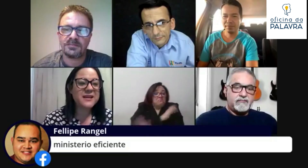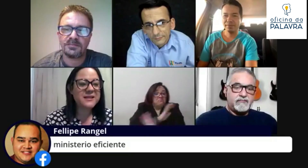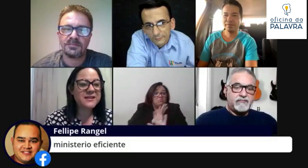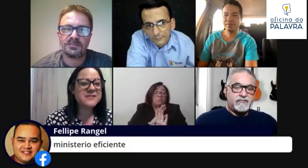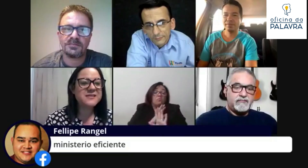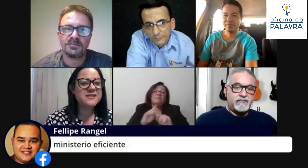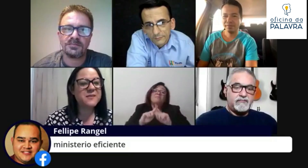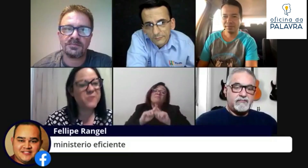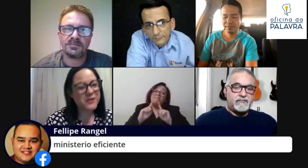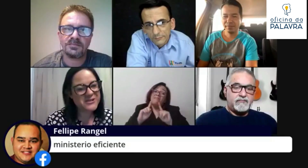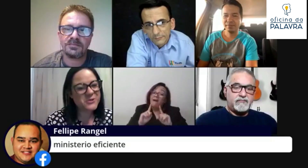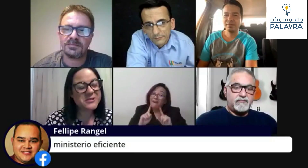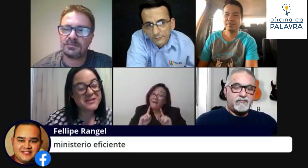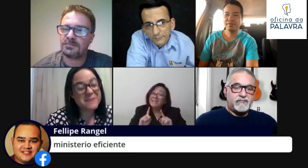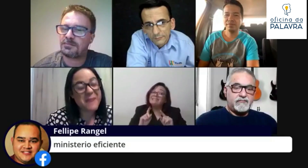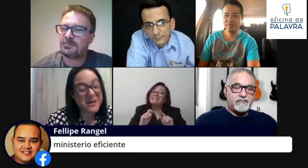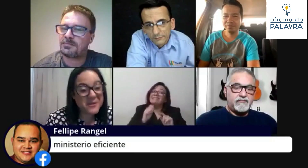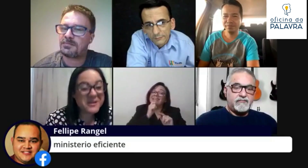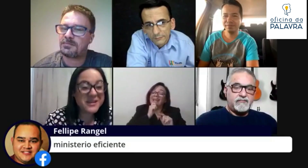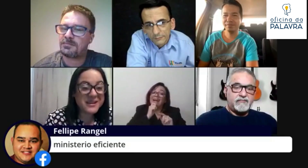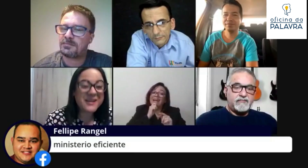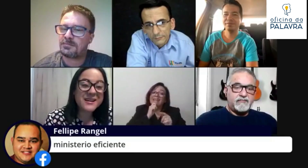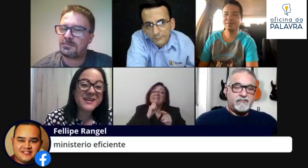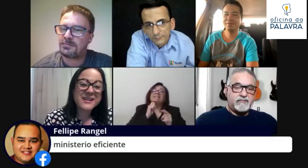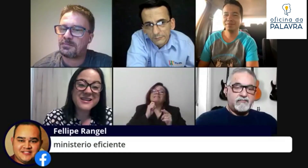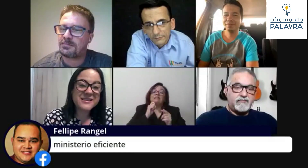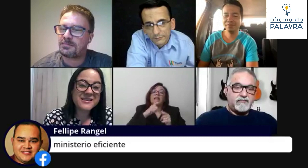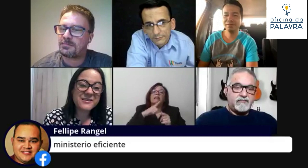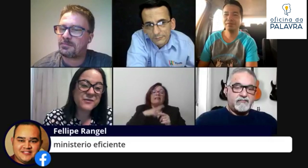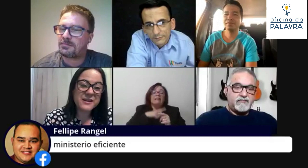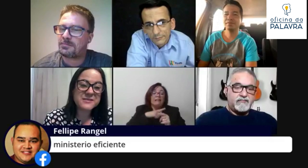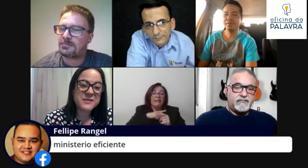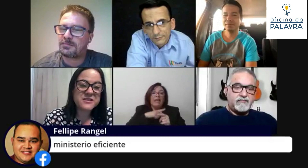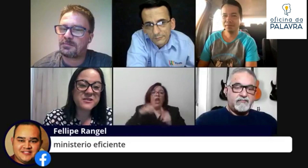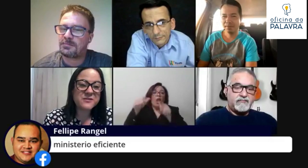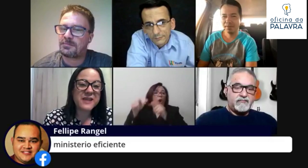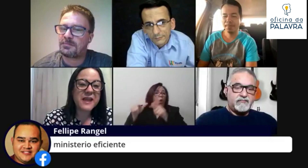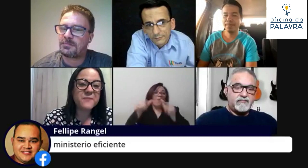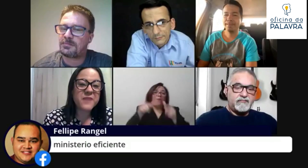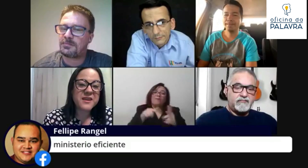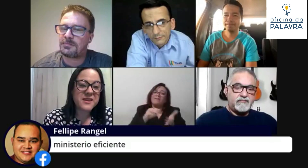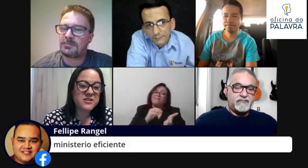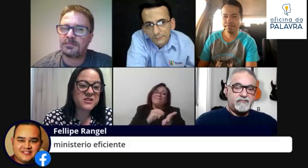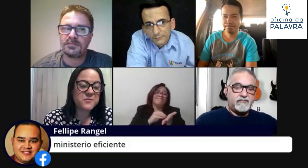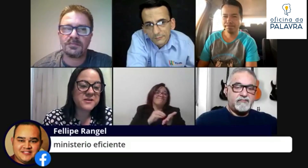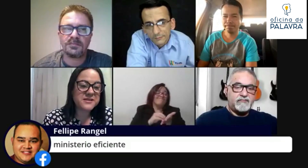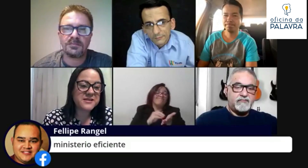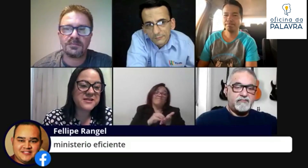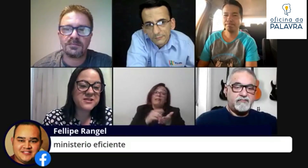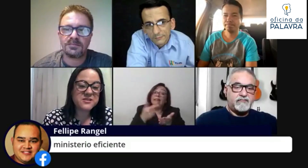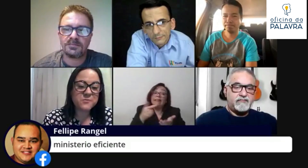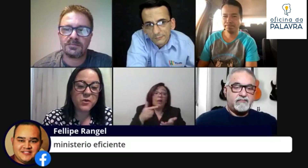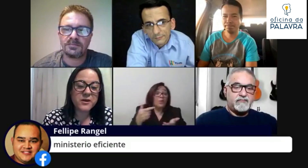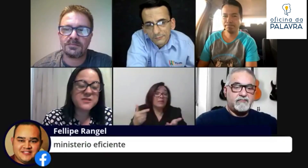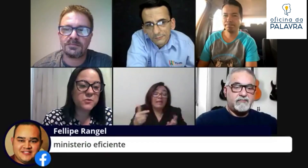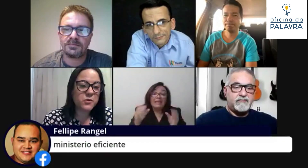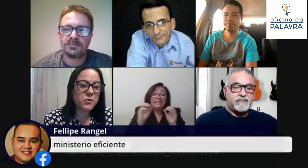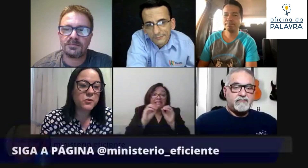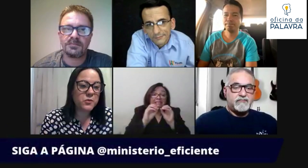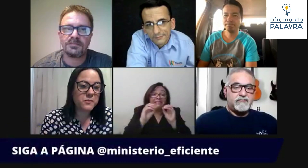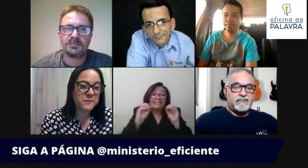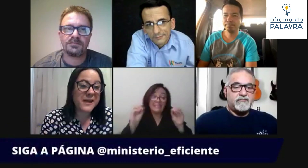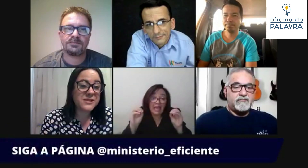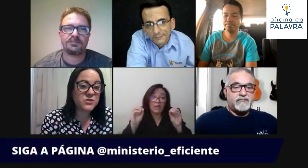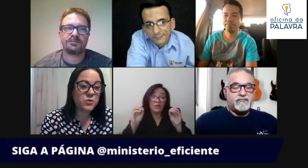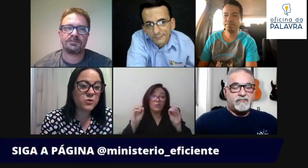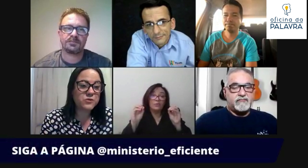Mas ainda existem muitas outras, a maioria, que infelizmente não tem. E a gente precisa dispor isso para